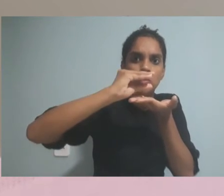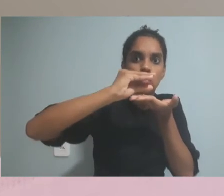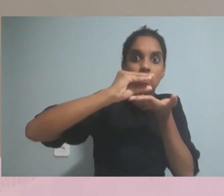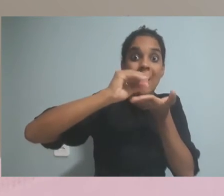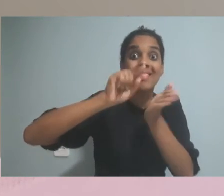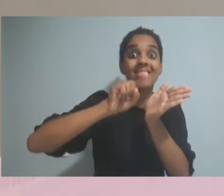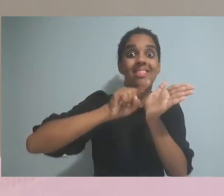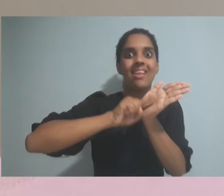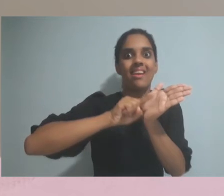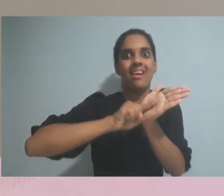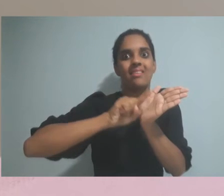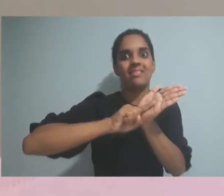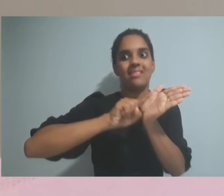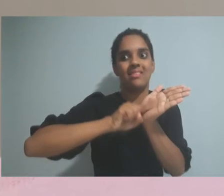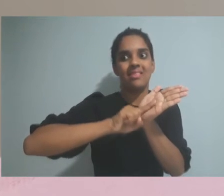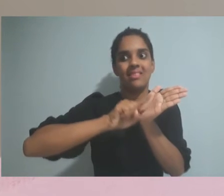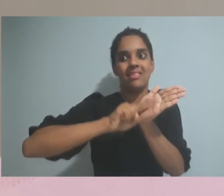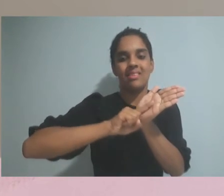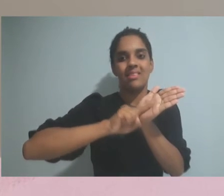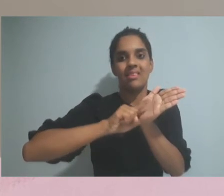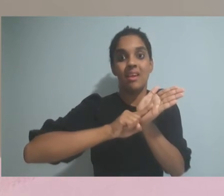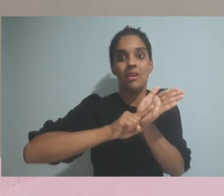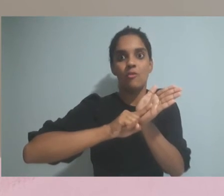carregado negativamente, né,